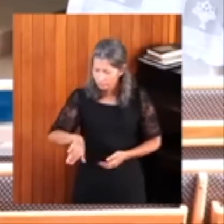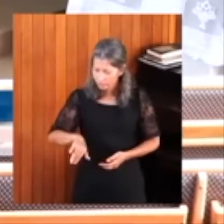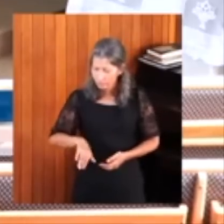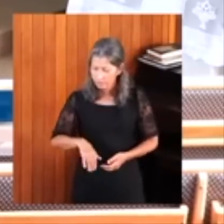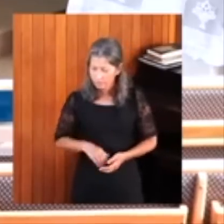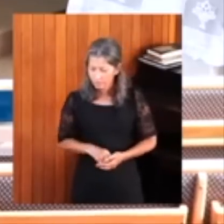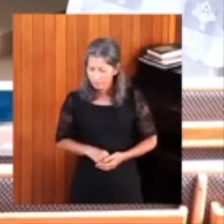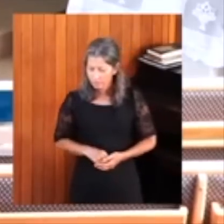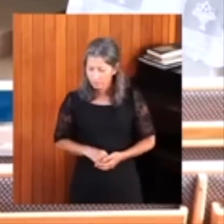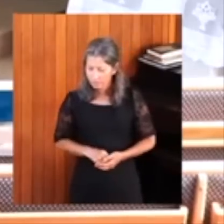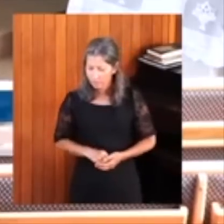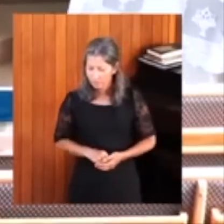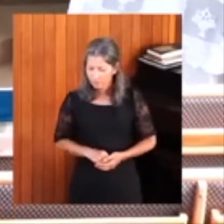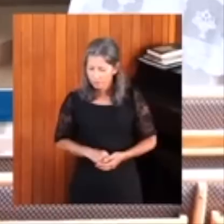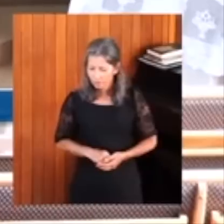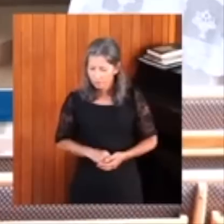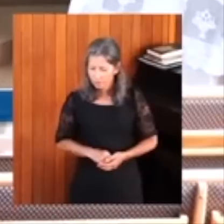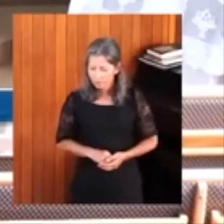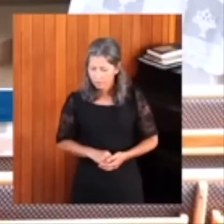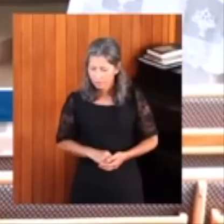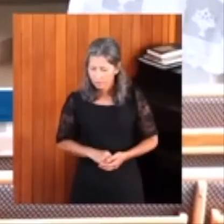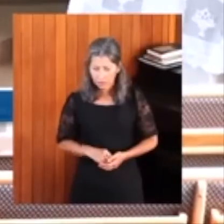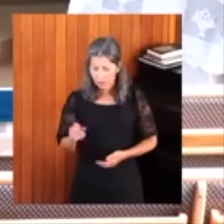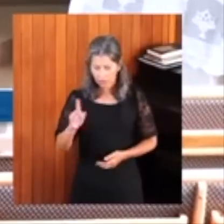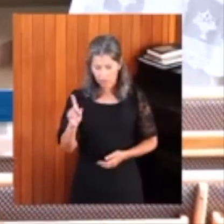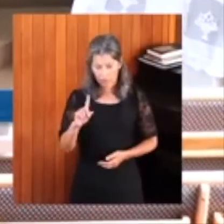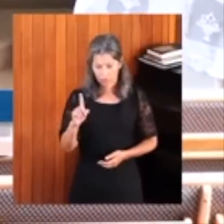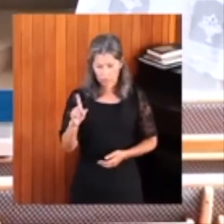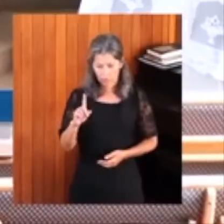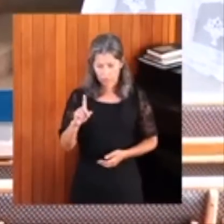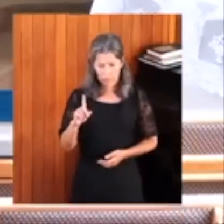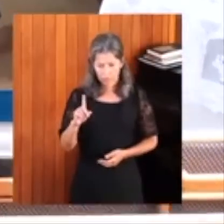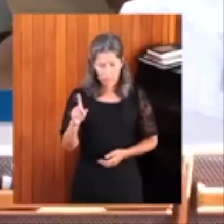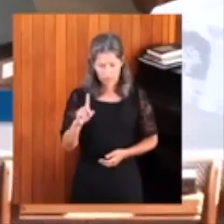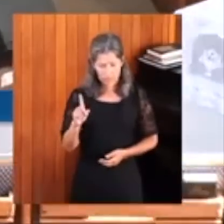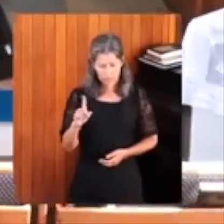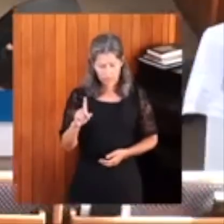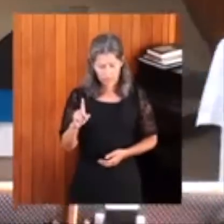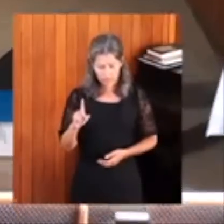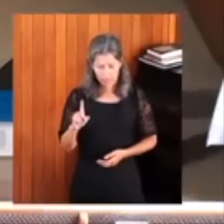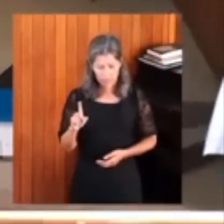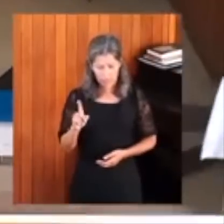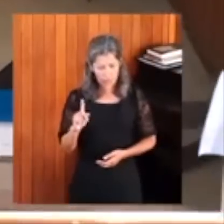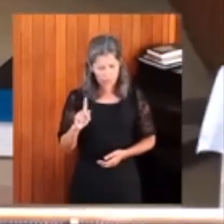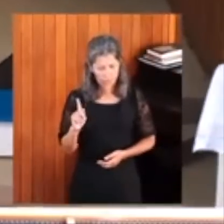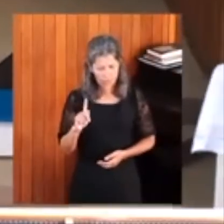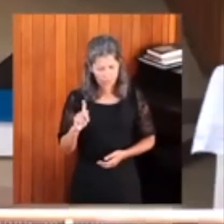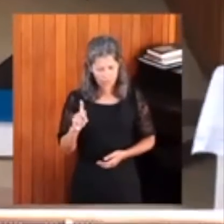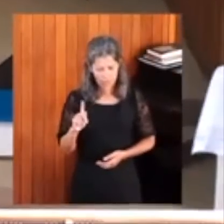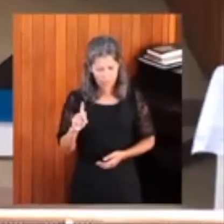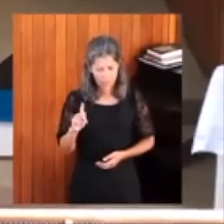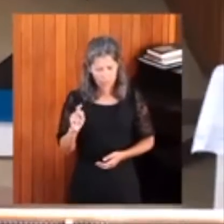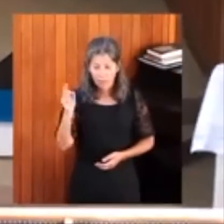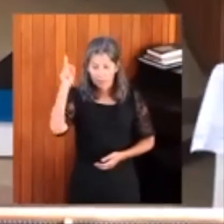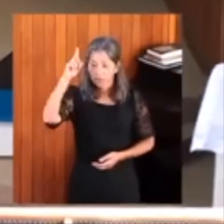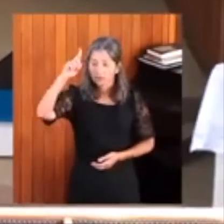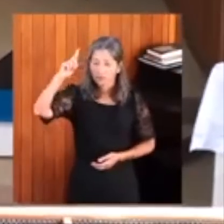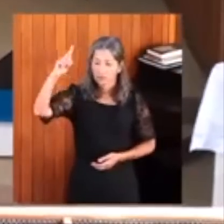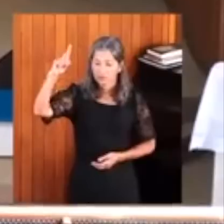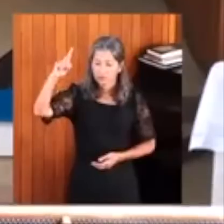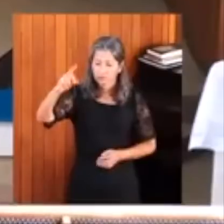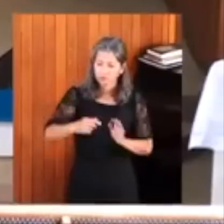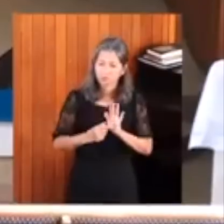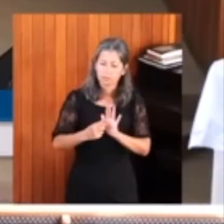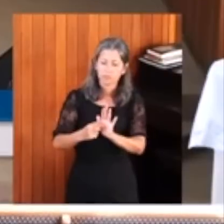comigo aqui, que diz assim: chegou o grande dia da ira deles, e quem poderá subsistir? Quem poderá